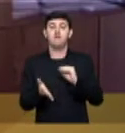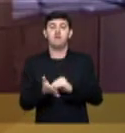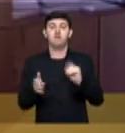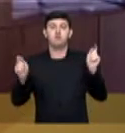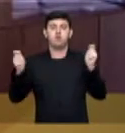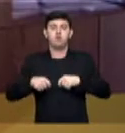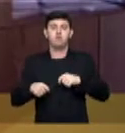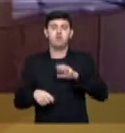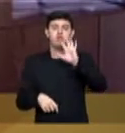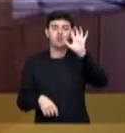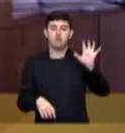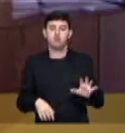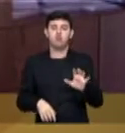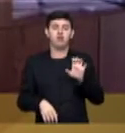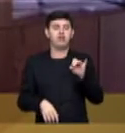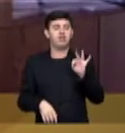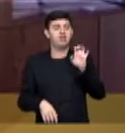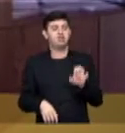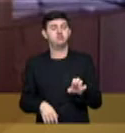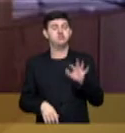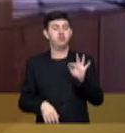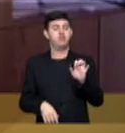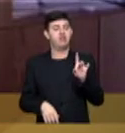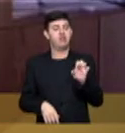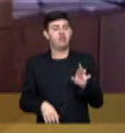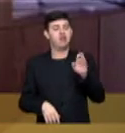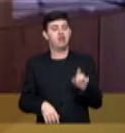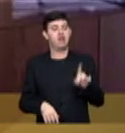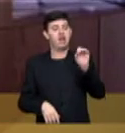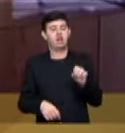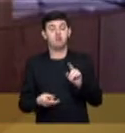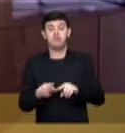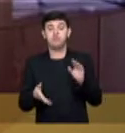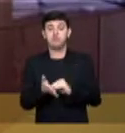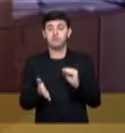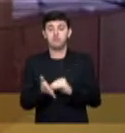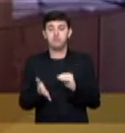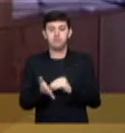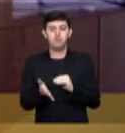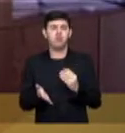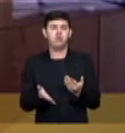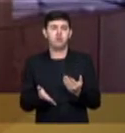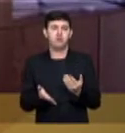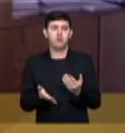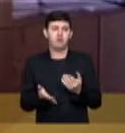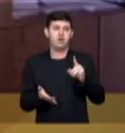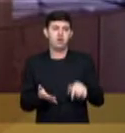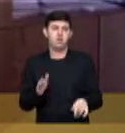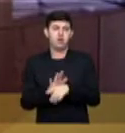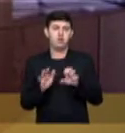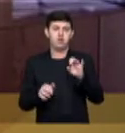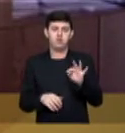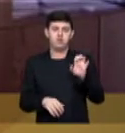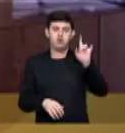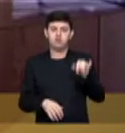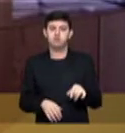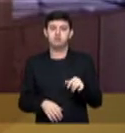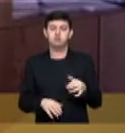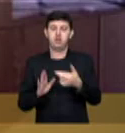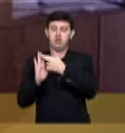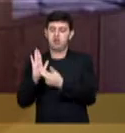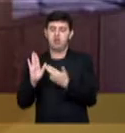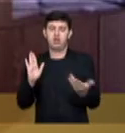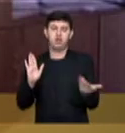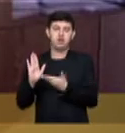ente federado em legislar sobre a matéria, a ausência de delegação ao ente por meio de norma complementar federal,